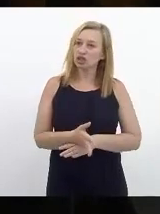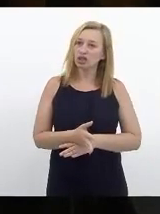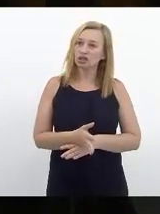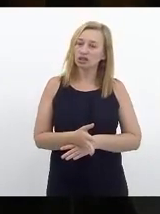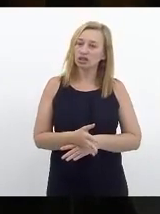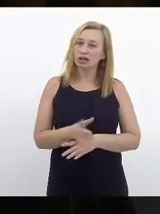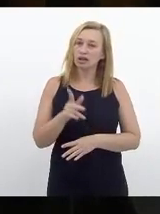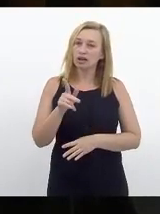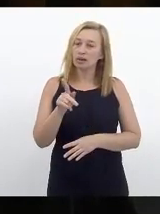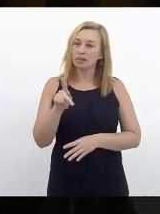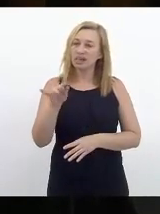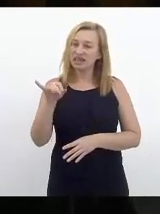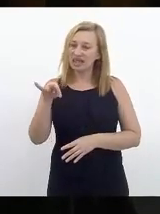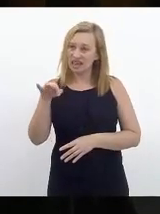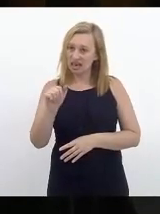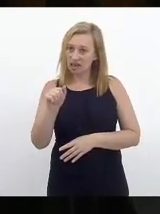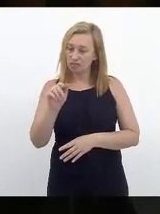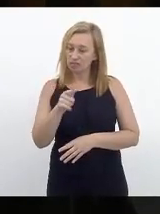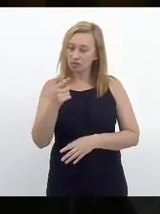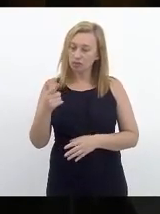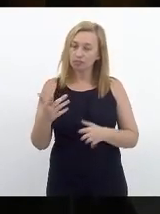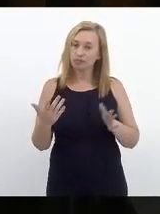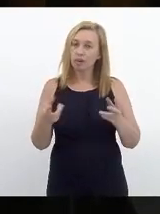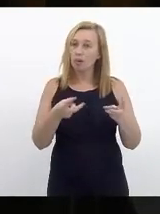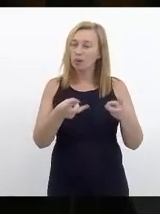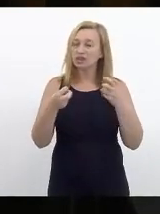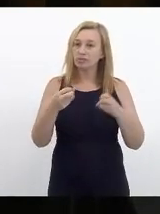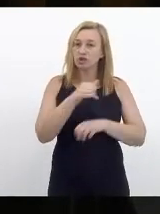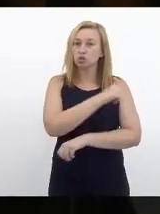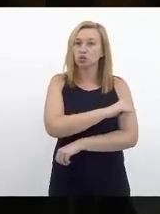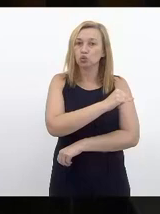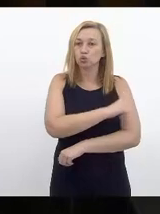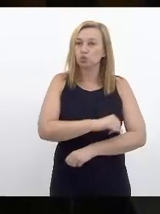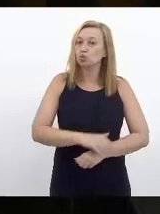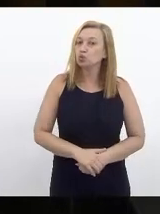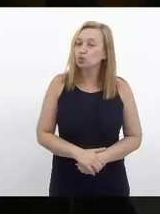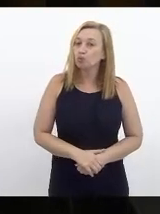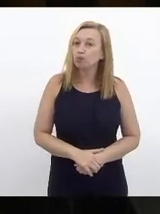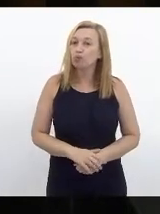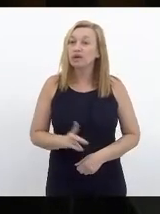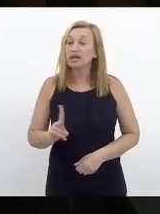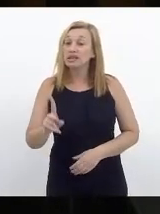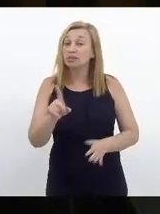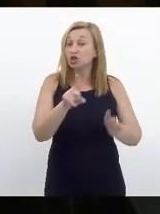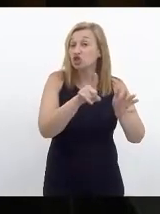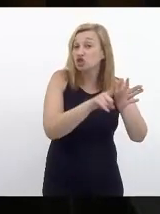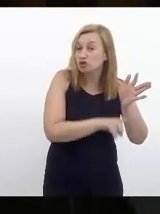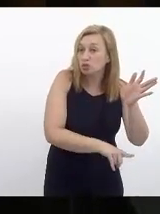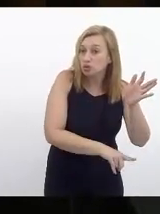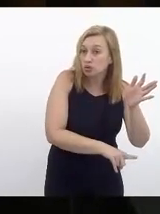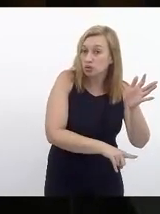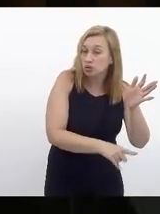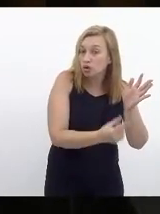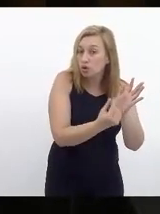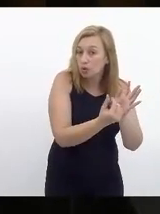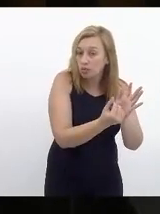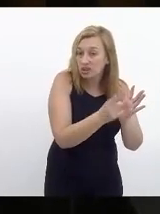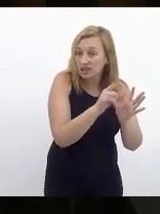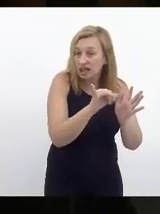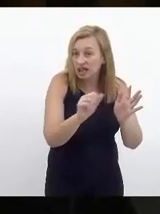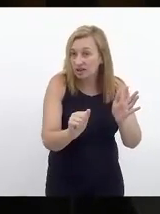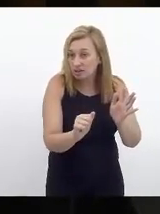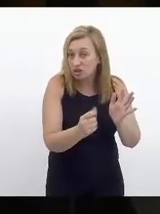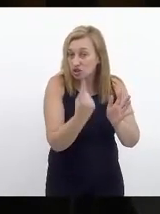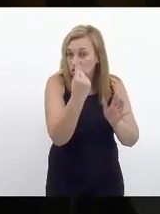para a planilha. O que, que a gente tem percebido no Rio de Janeiro? Sempre que a gente diminui o preço da alíquota de